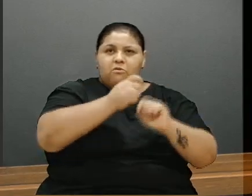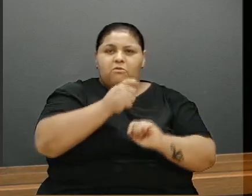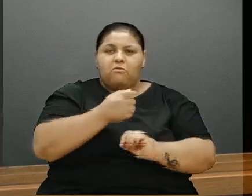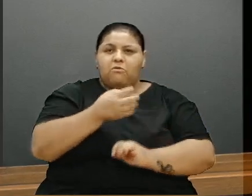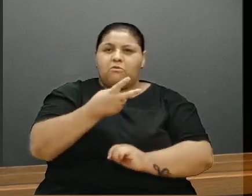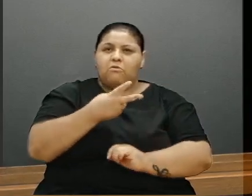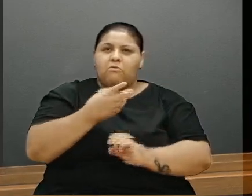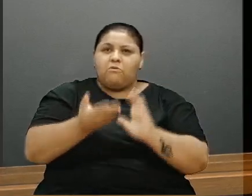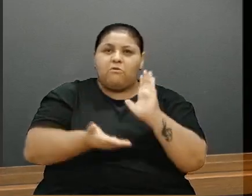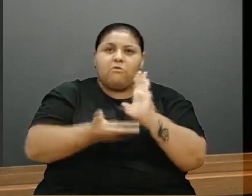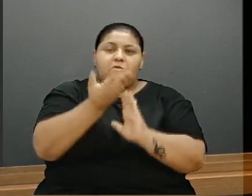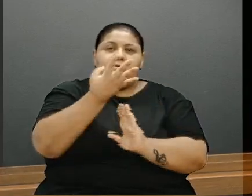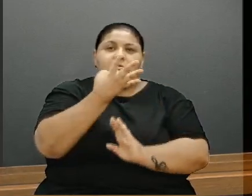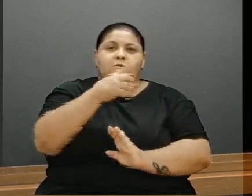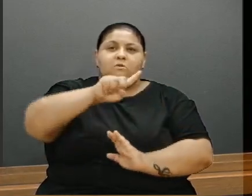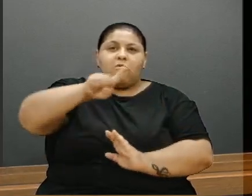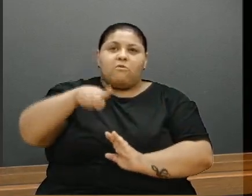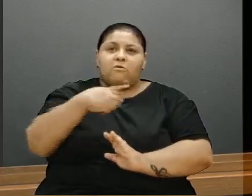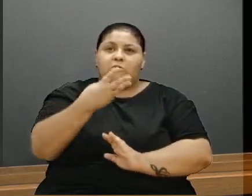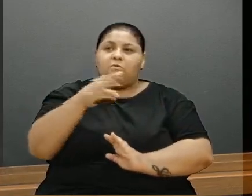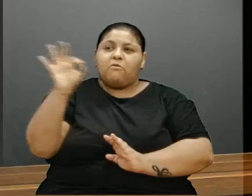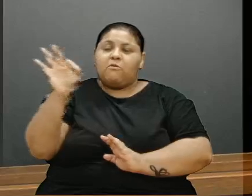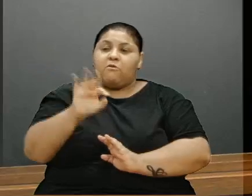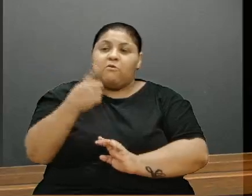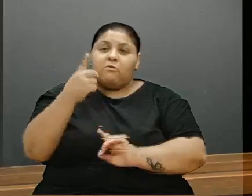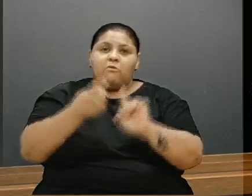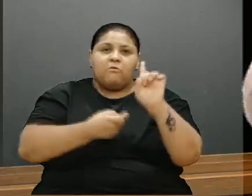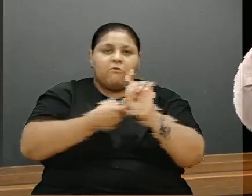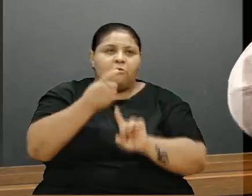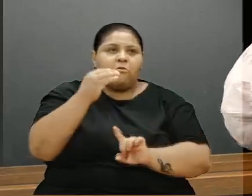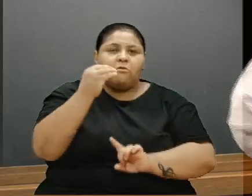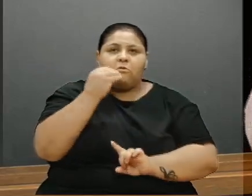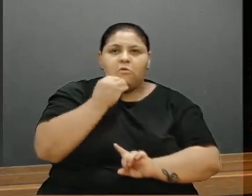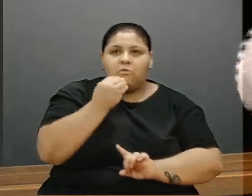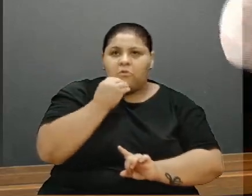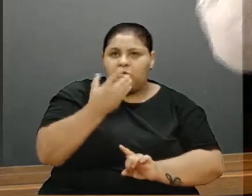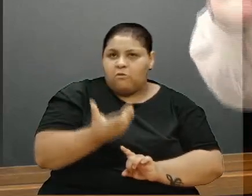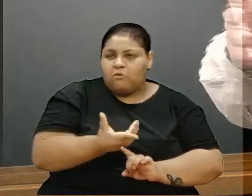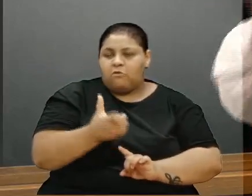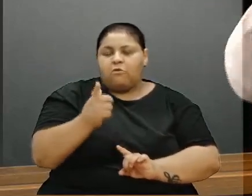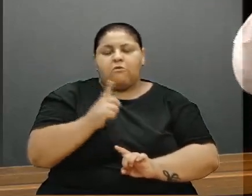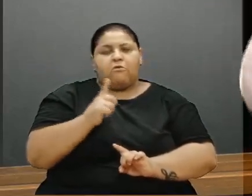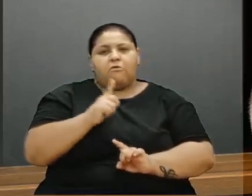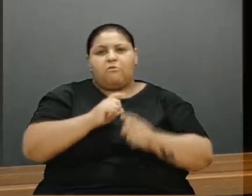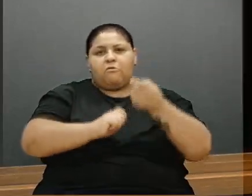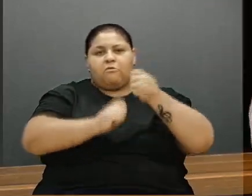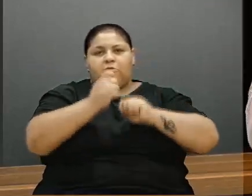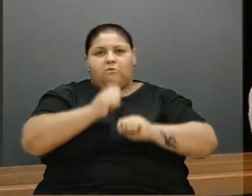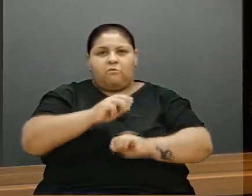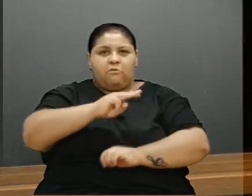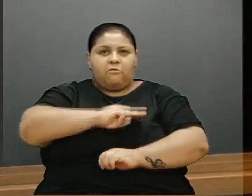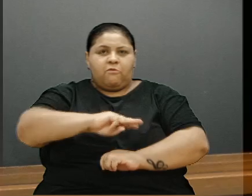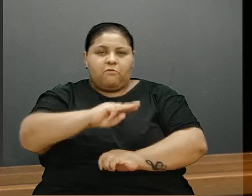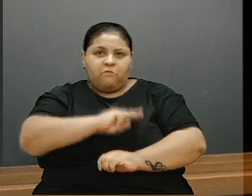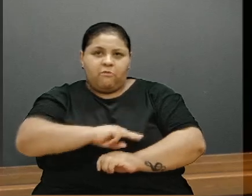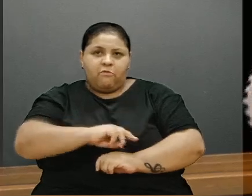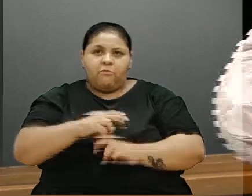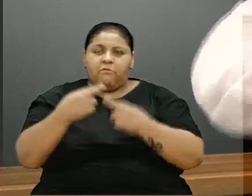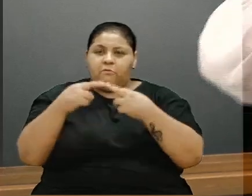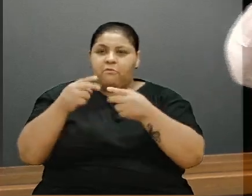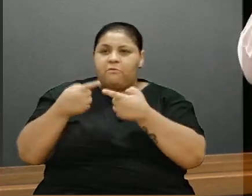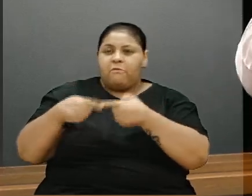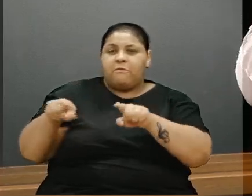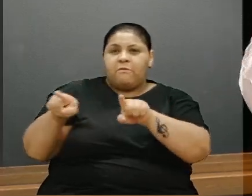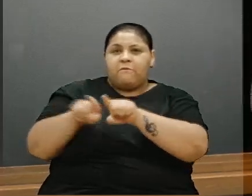cresceu 8,3% em um mês. Obviamente puxado por grandes indústrias como a Marco Polo e como a Randon, mas também